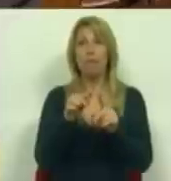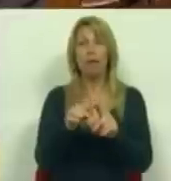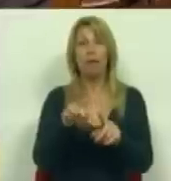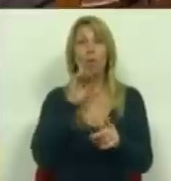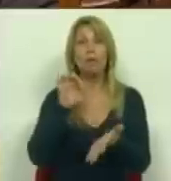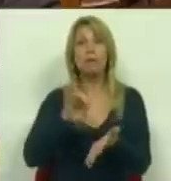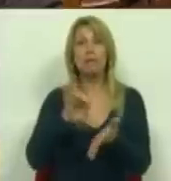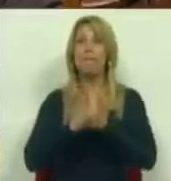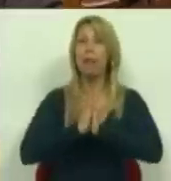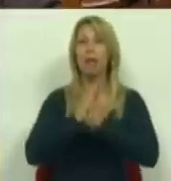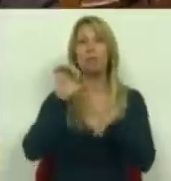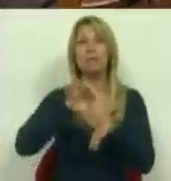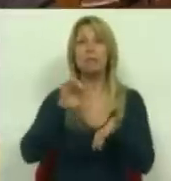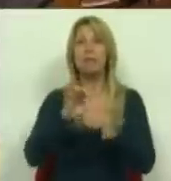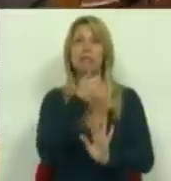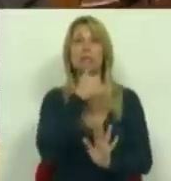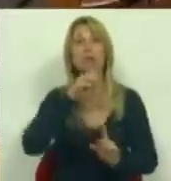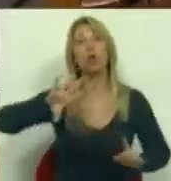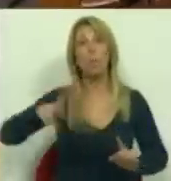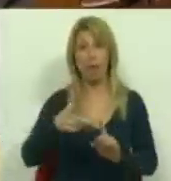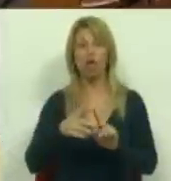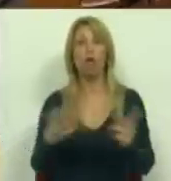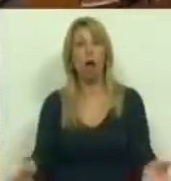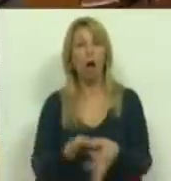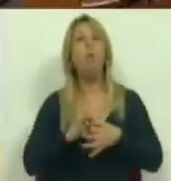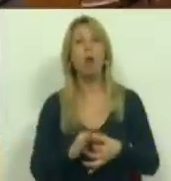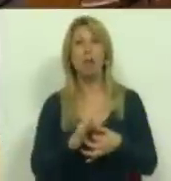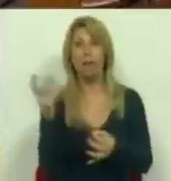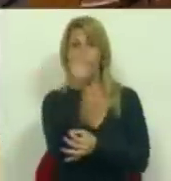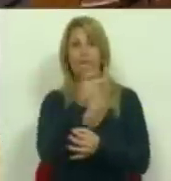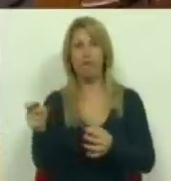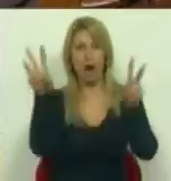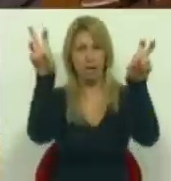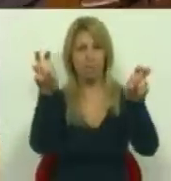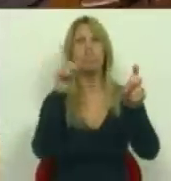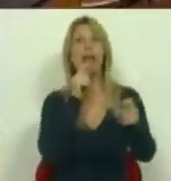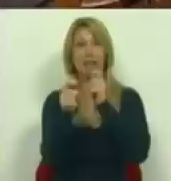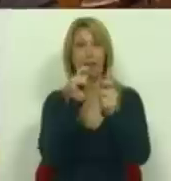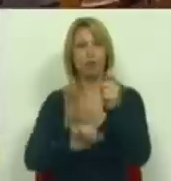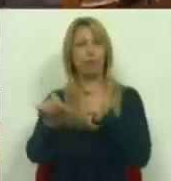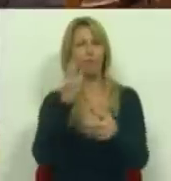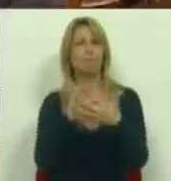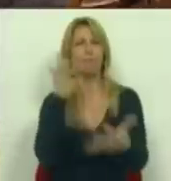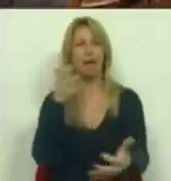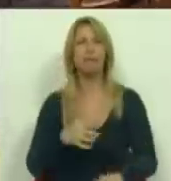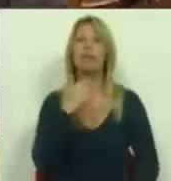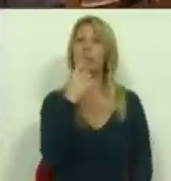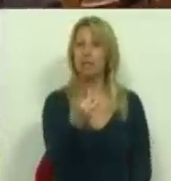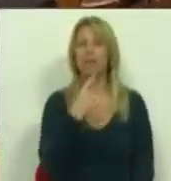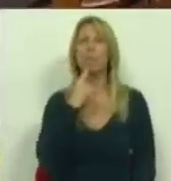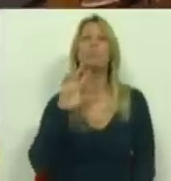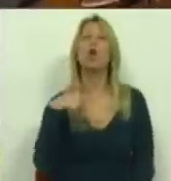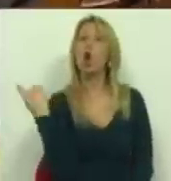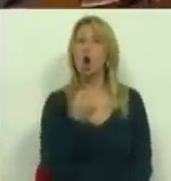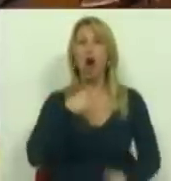país e à unidade em tempos de crise, resume-se na frase que marcou uma das suas entrevistas. Nós temos é de olhar